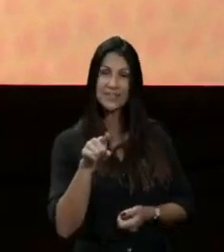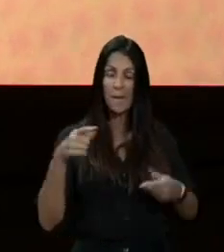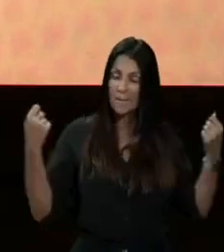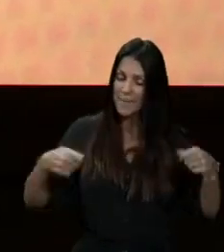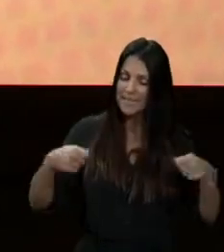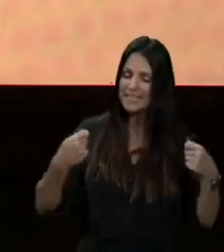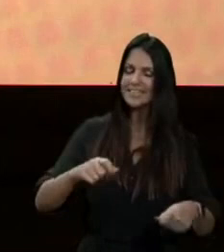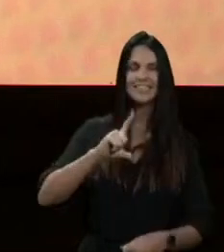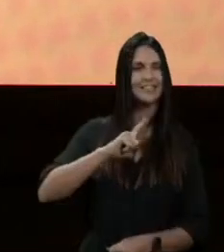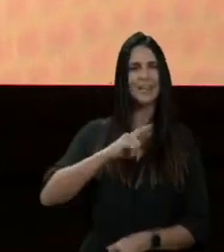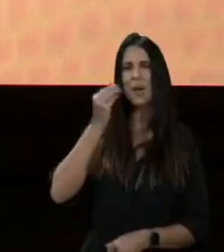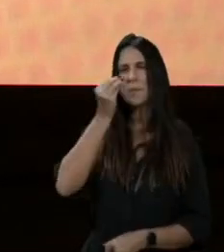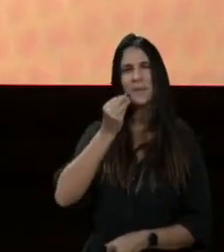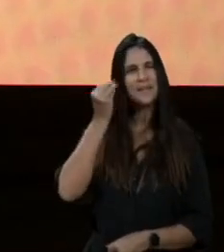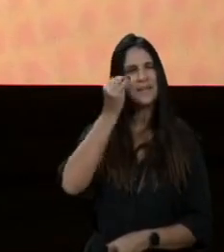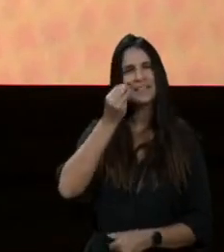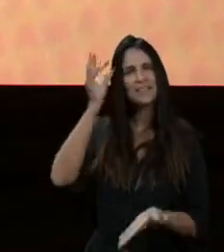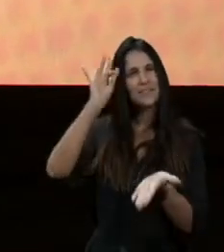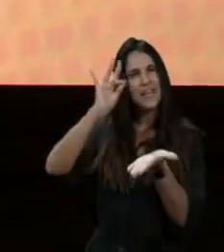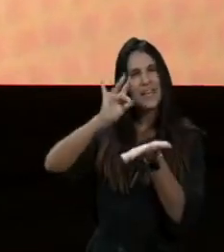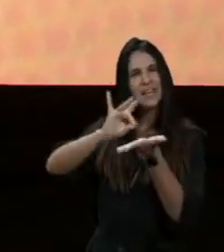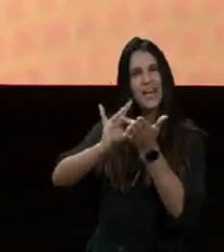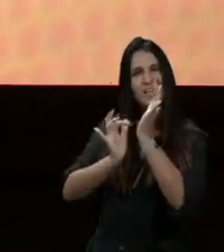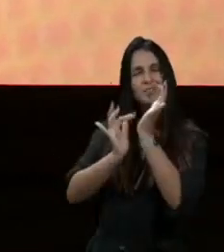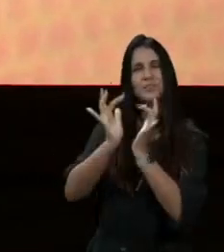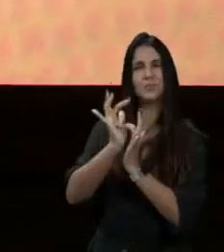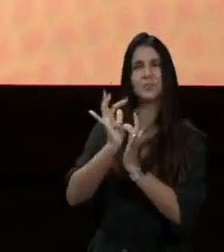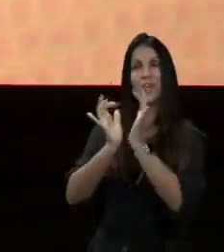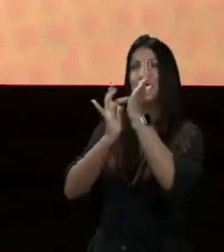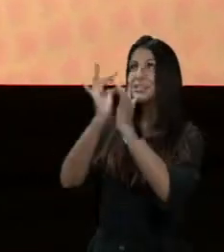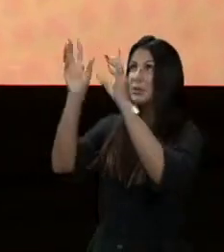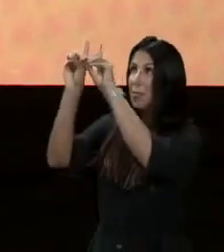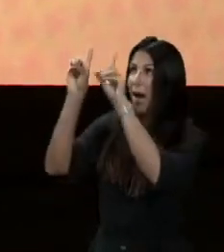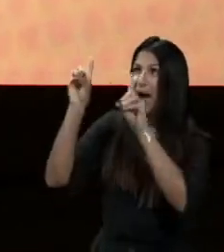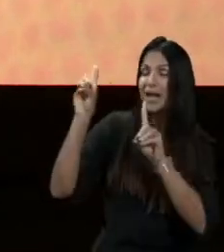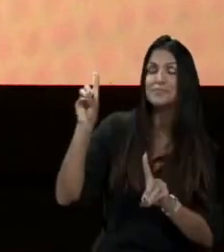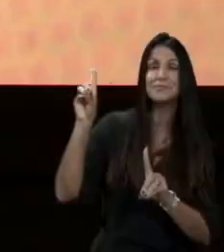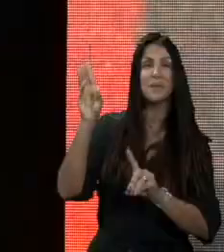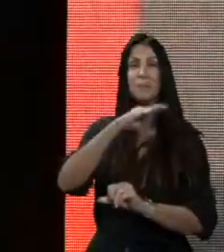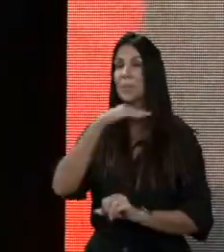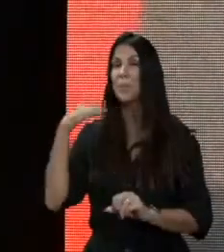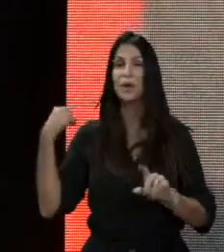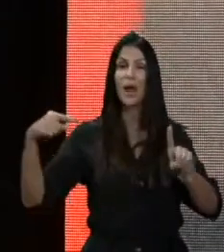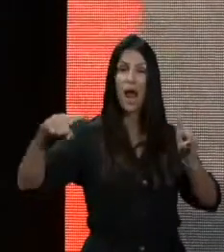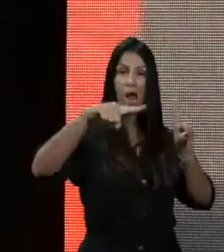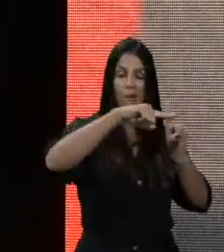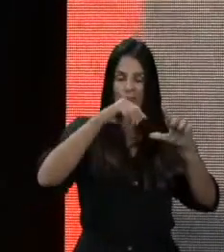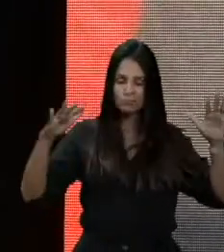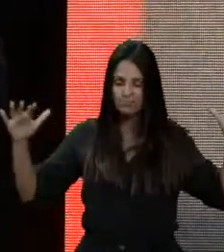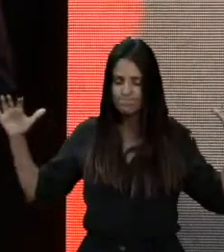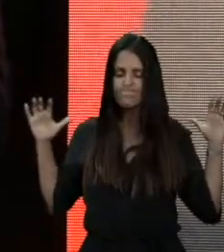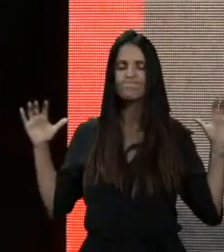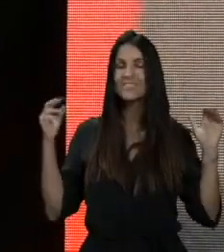Jesus se você não entender que ele ele Dei no no mundo ele morreu numa cruz no seu lugar